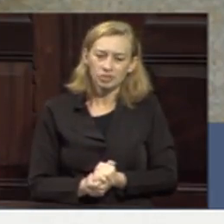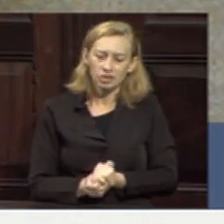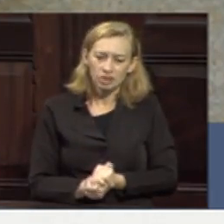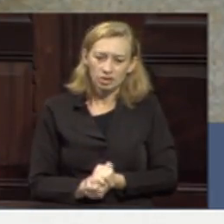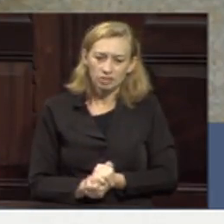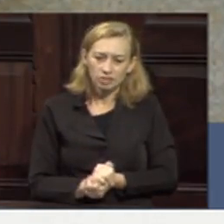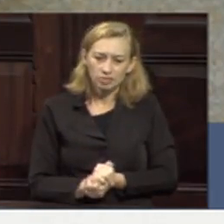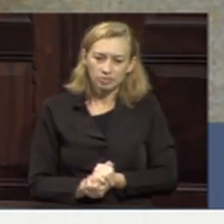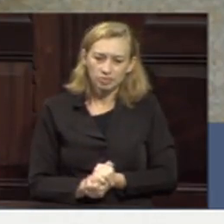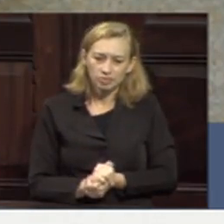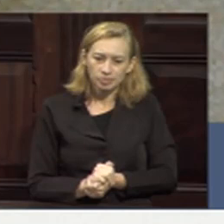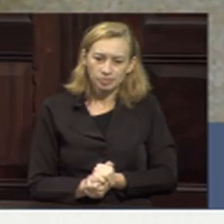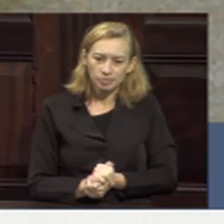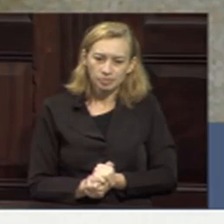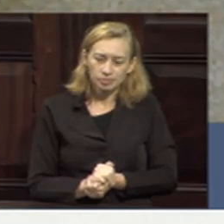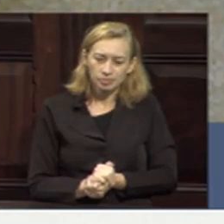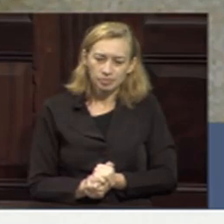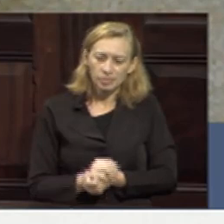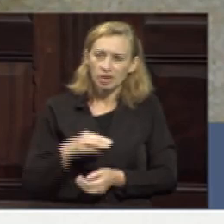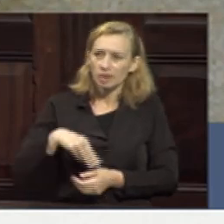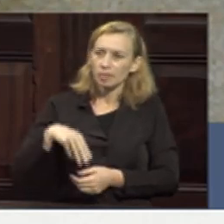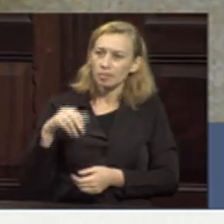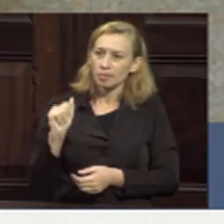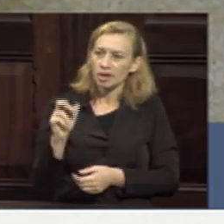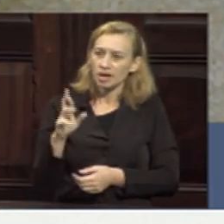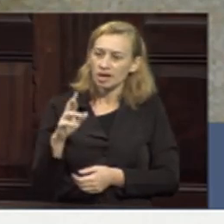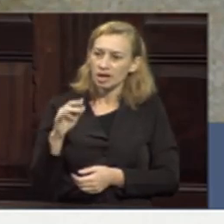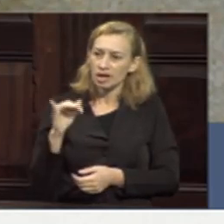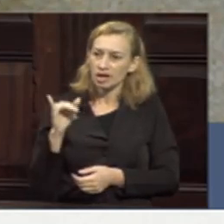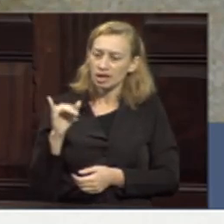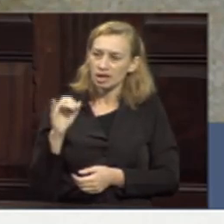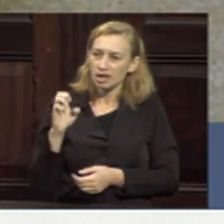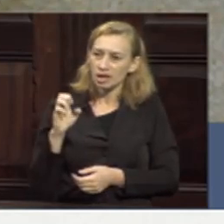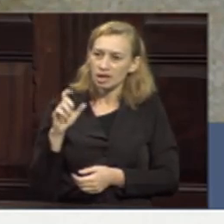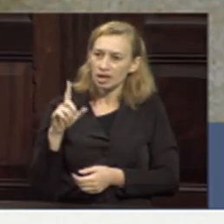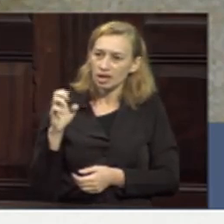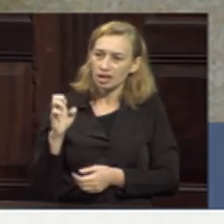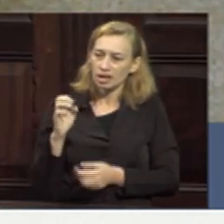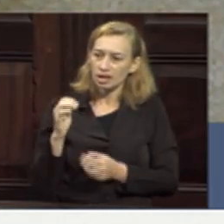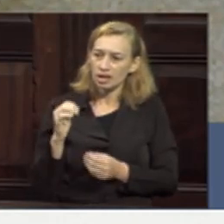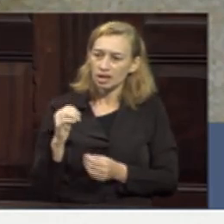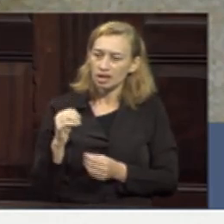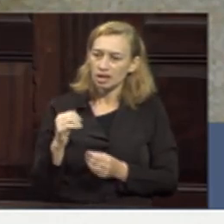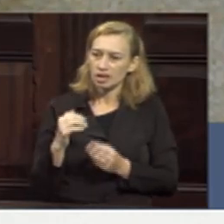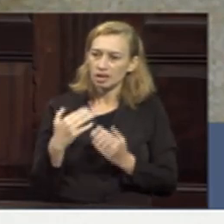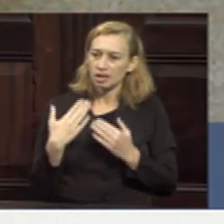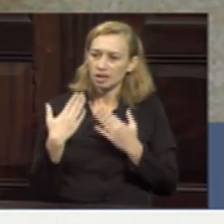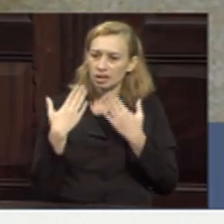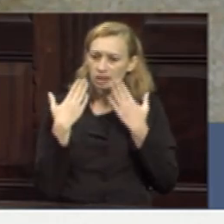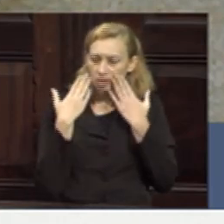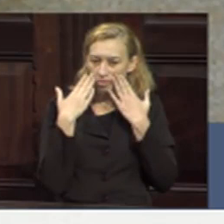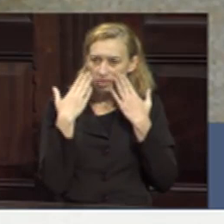sendo a Marielle representante do povo,